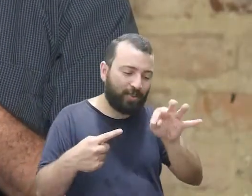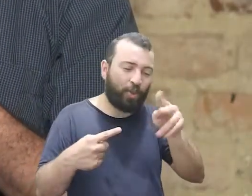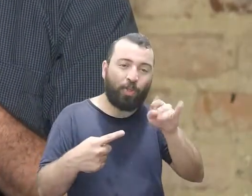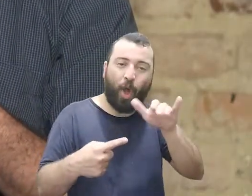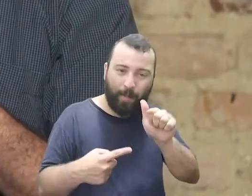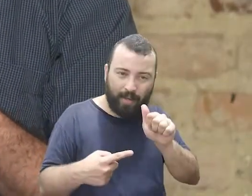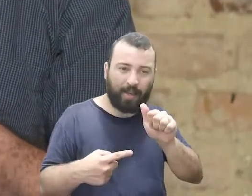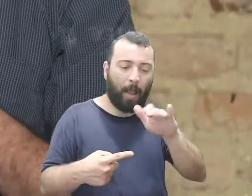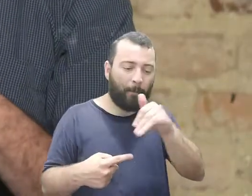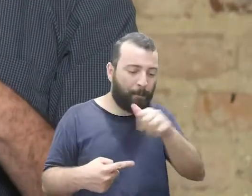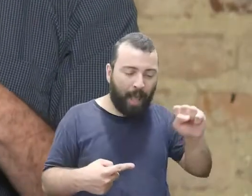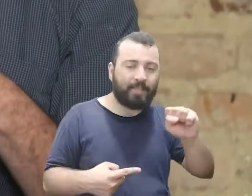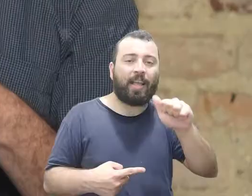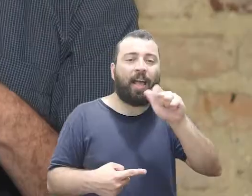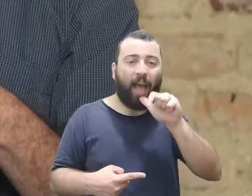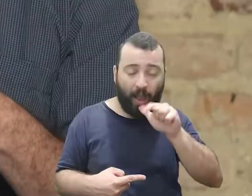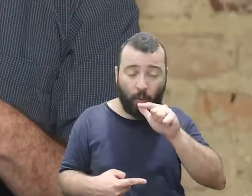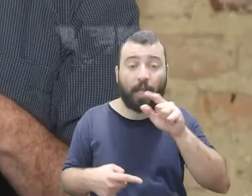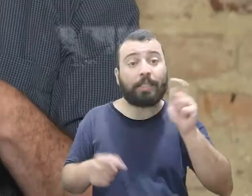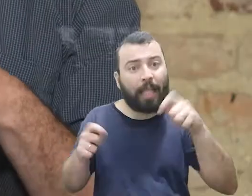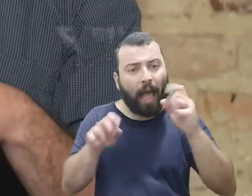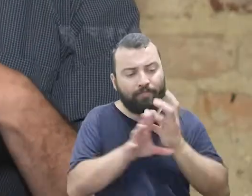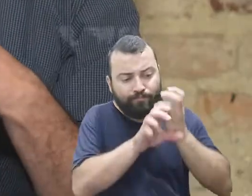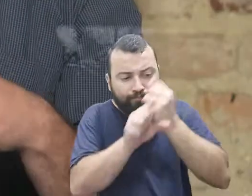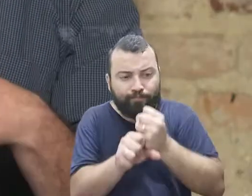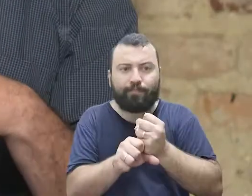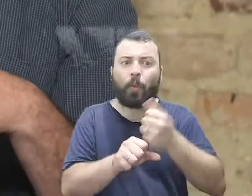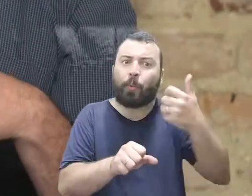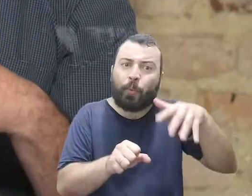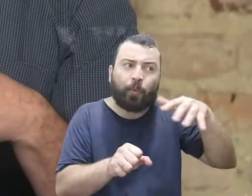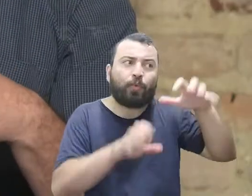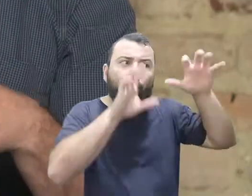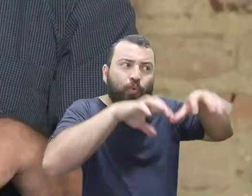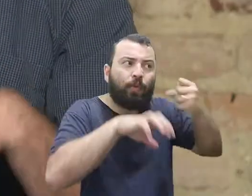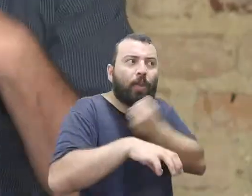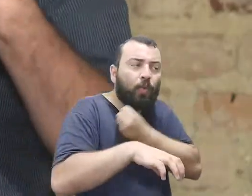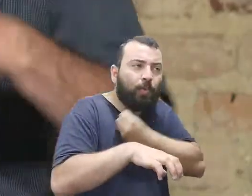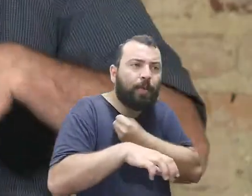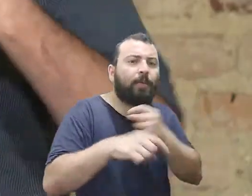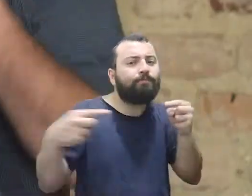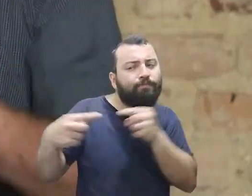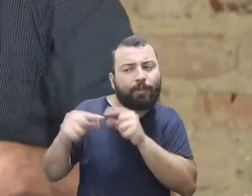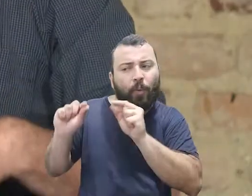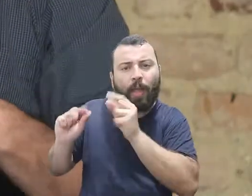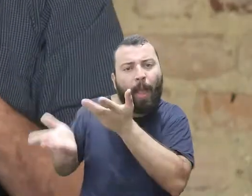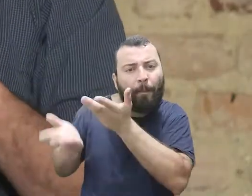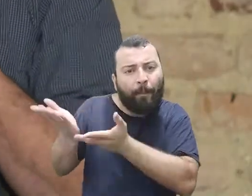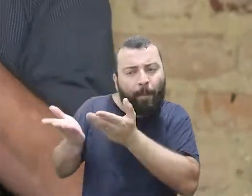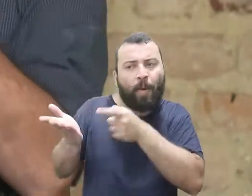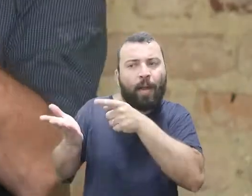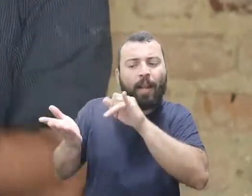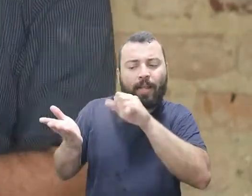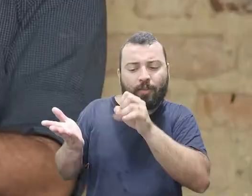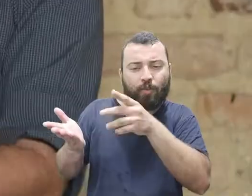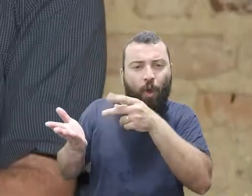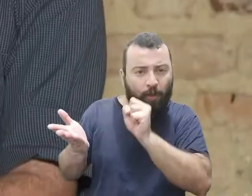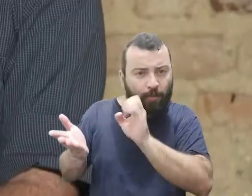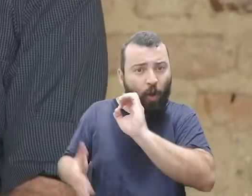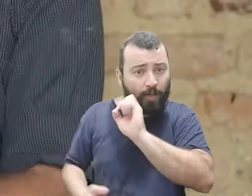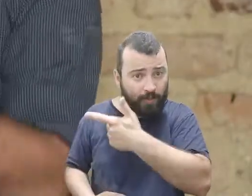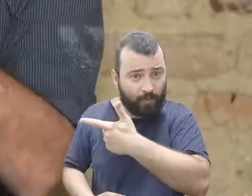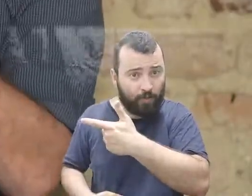isotópica da massa de água. Eu consigo medir a quantidade de chuva que caiu pela proporção de